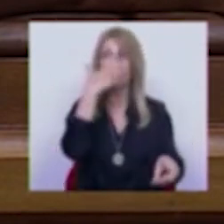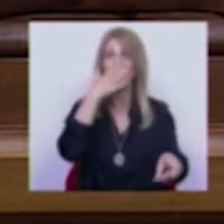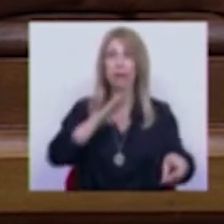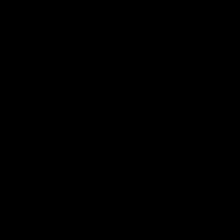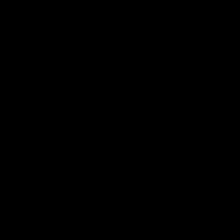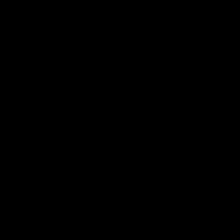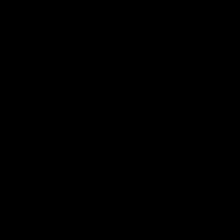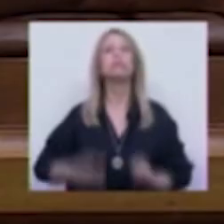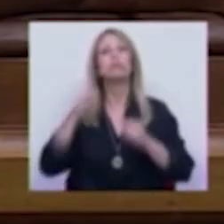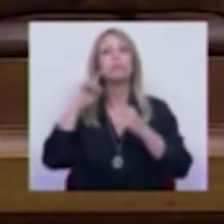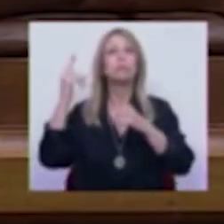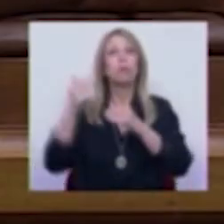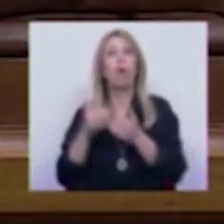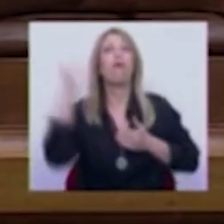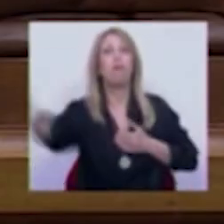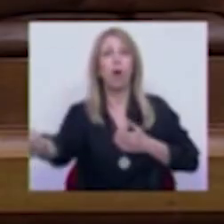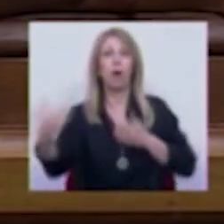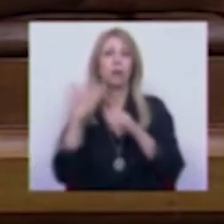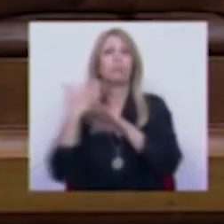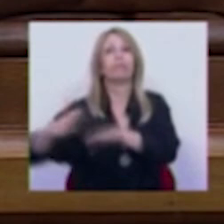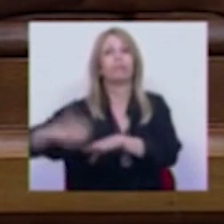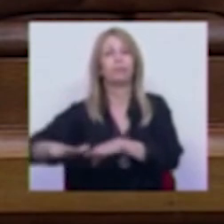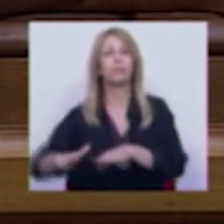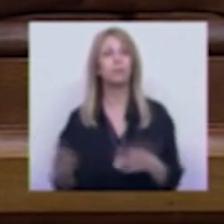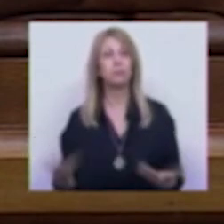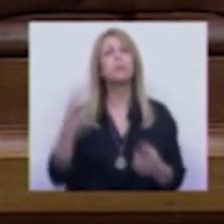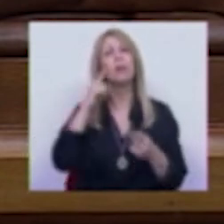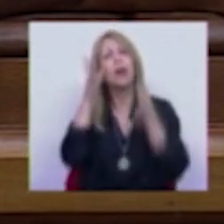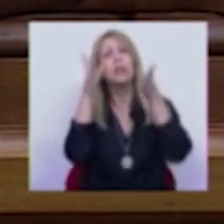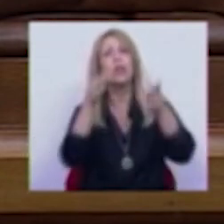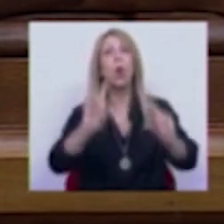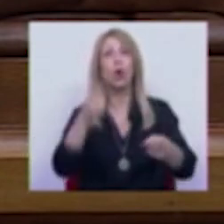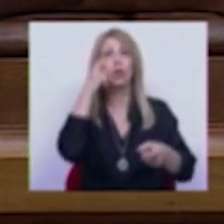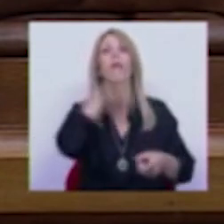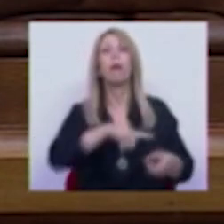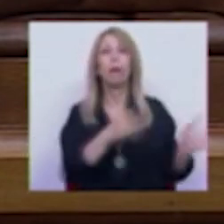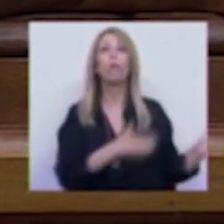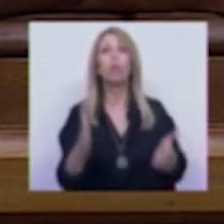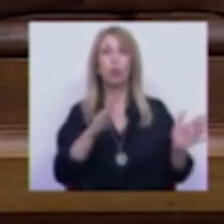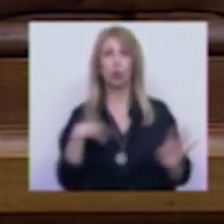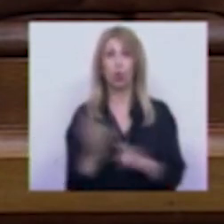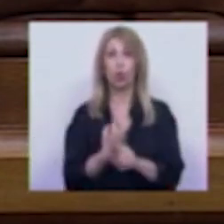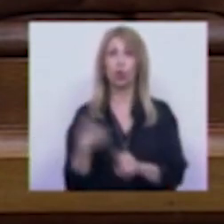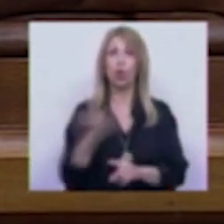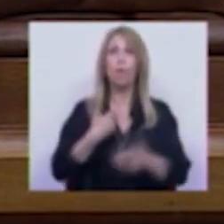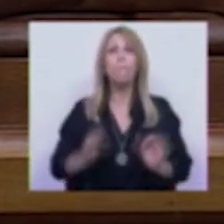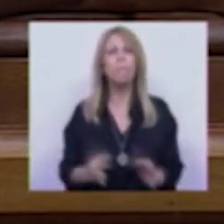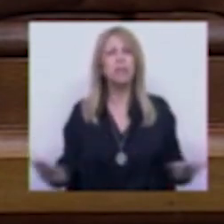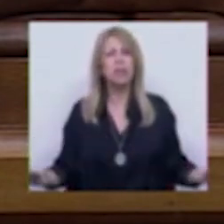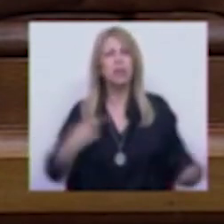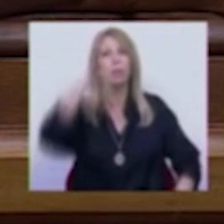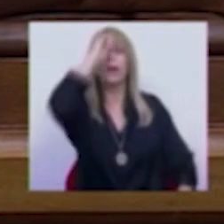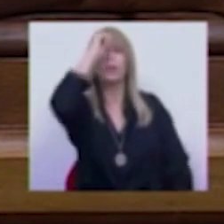funciona. Que atenção tem merecido quem produz aquilo de que precisamos. Que consideração tem